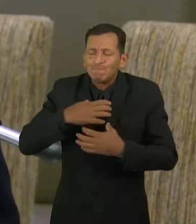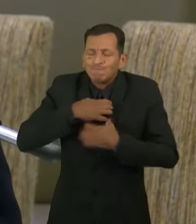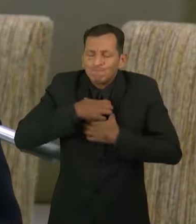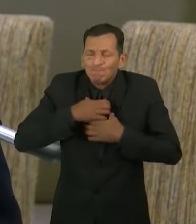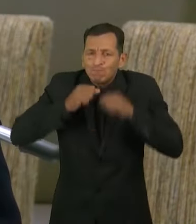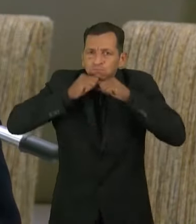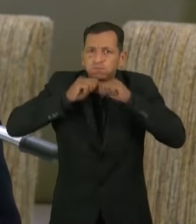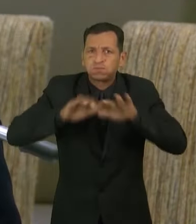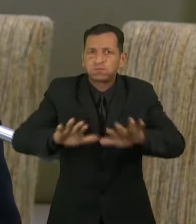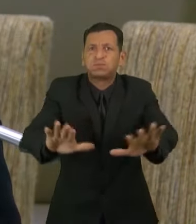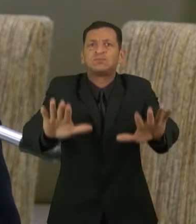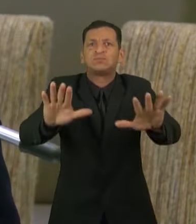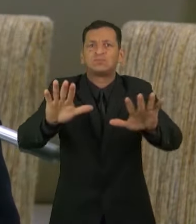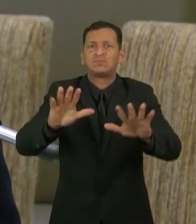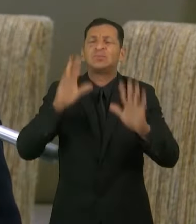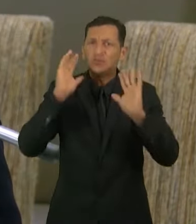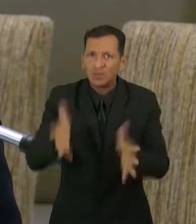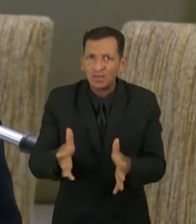Pedro,